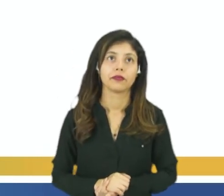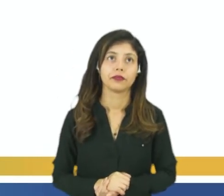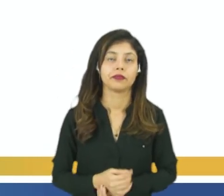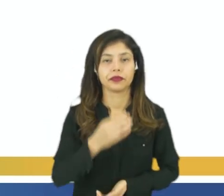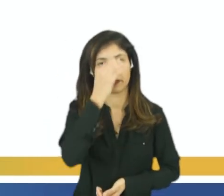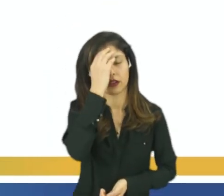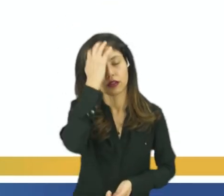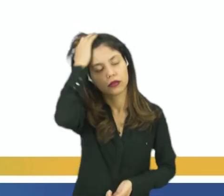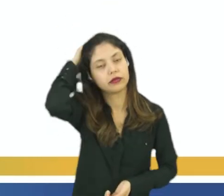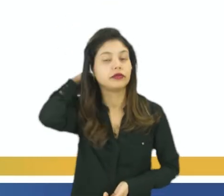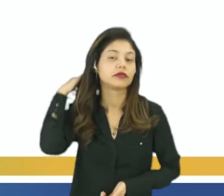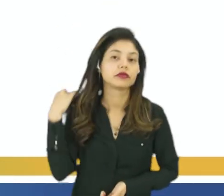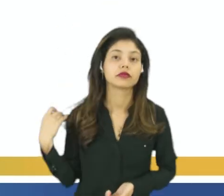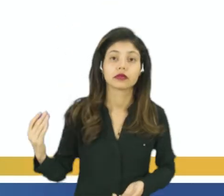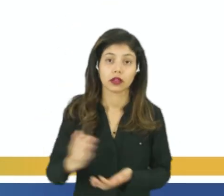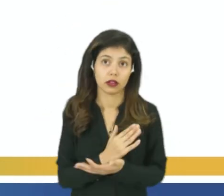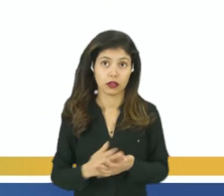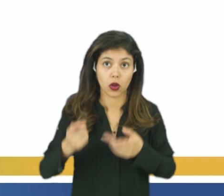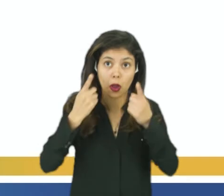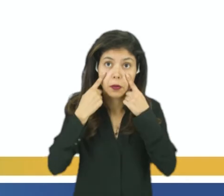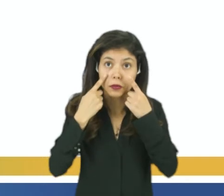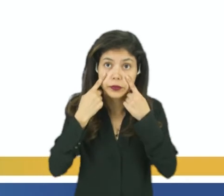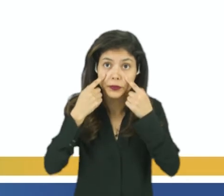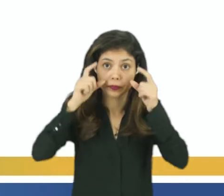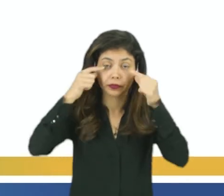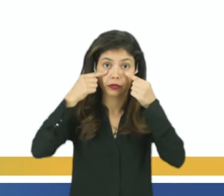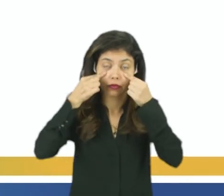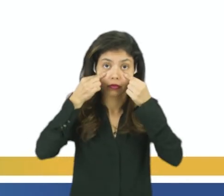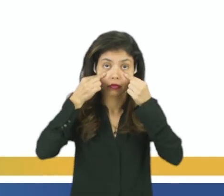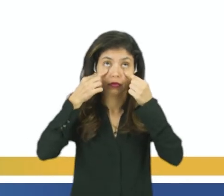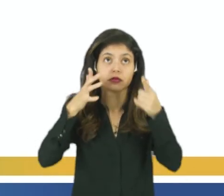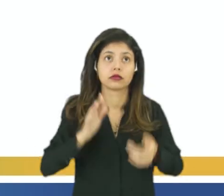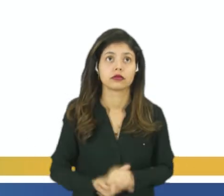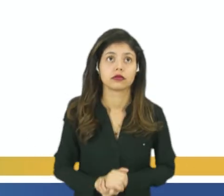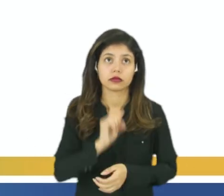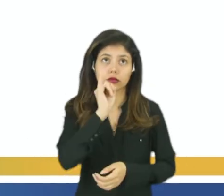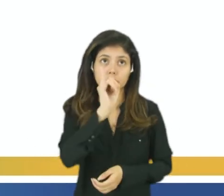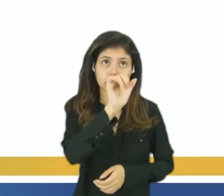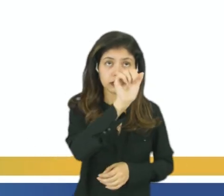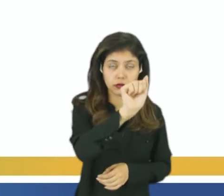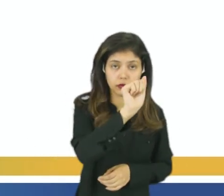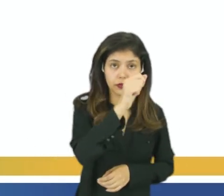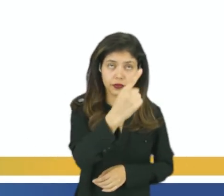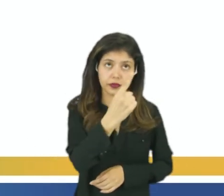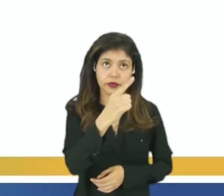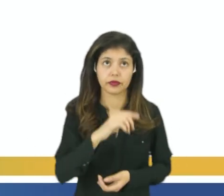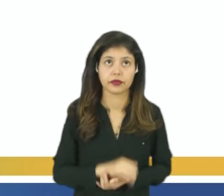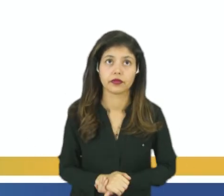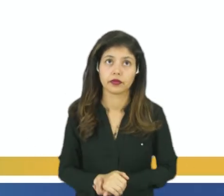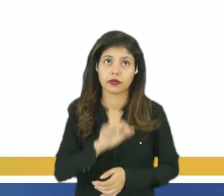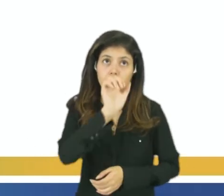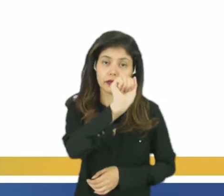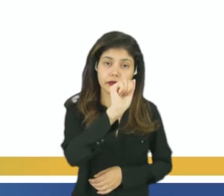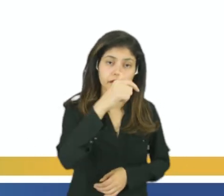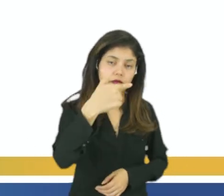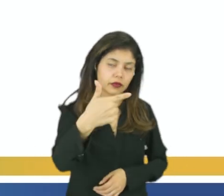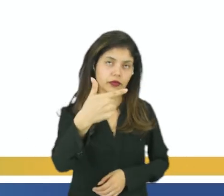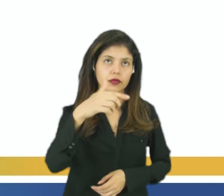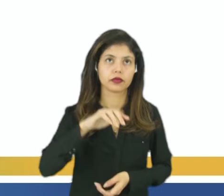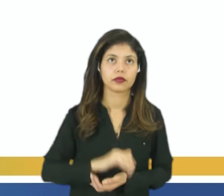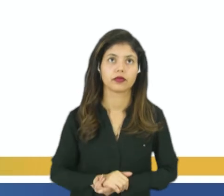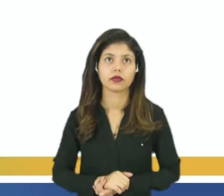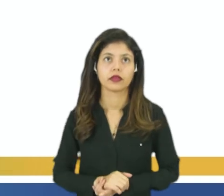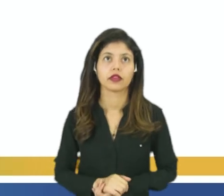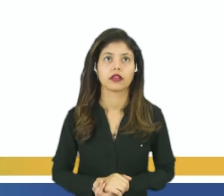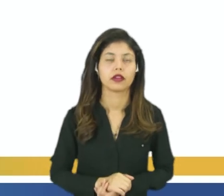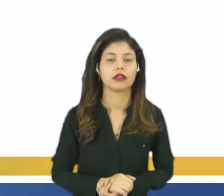Nós vamos agora a algumas observações. Se o meu A, índice 1, for igual ao índice